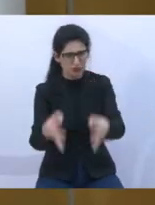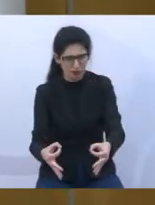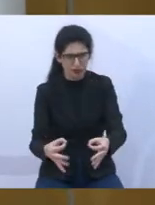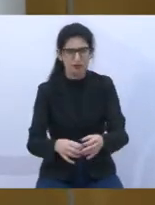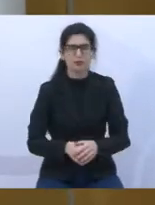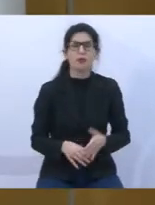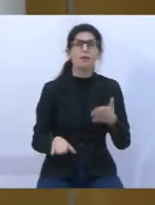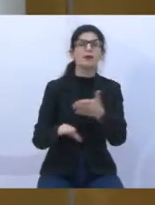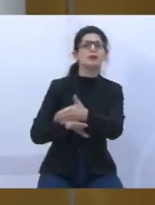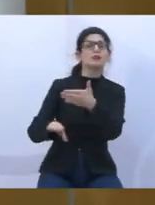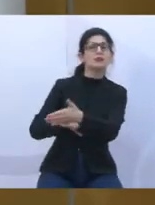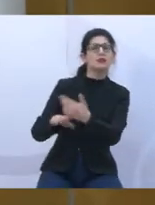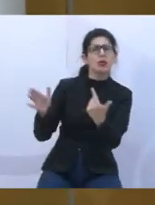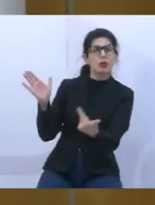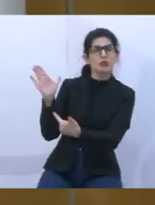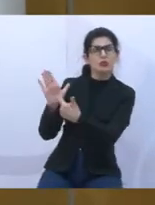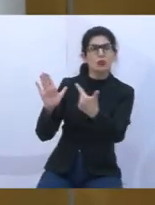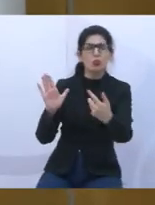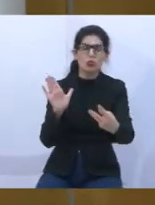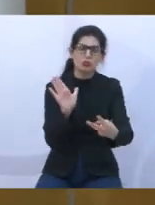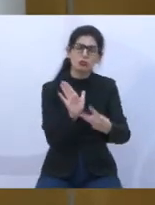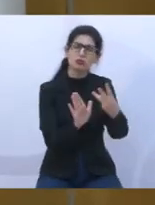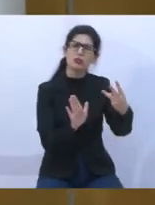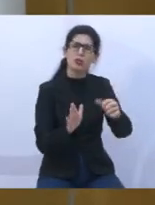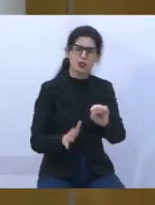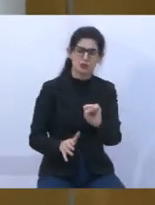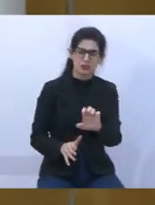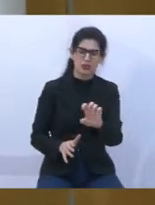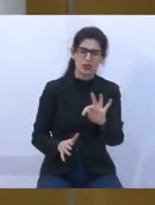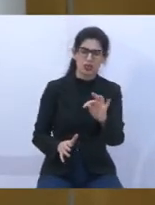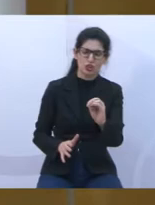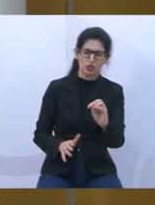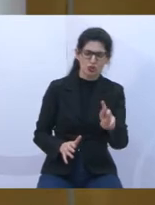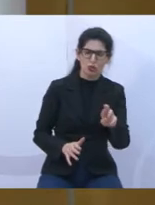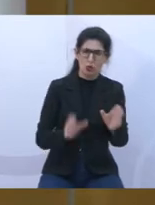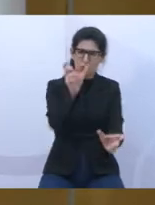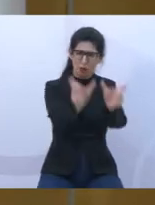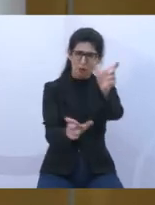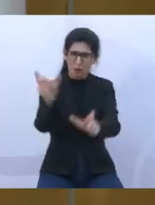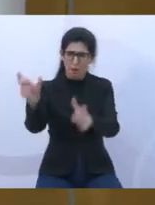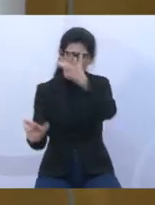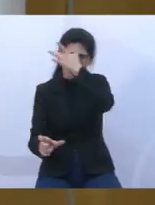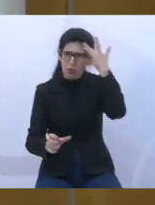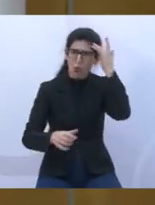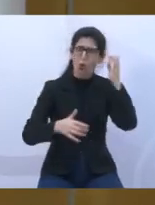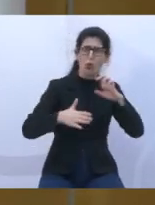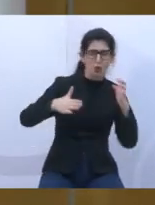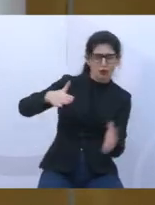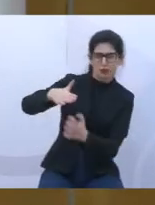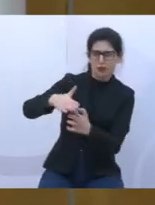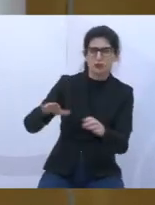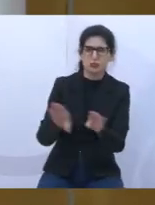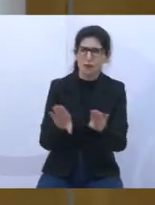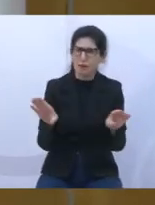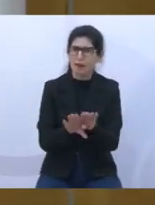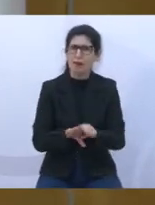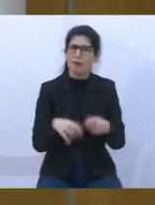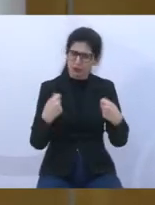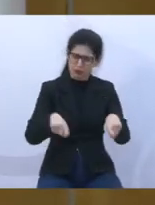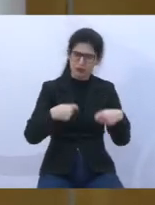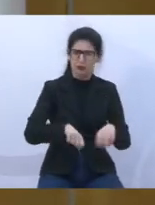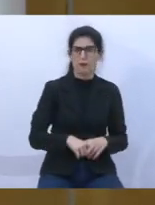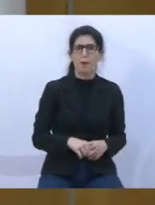segundo setor cadê a participação do terceiro setor eu digo simplesmente fazer reuniões para ouvir a opinião